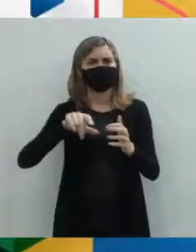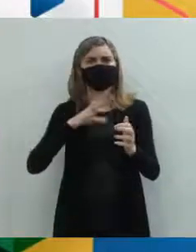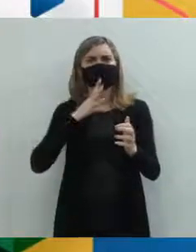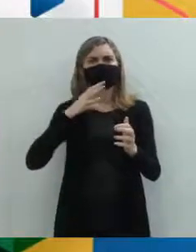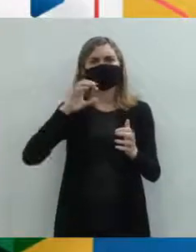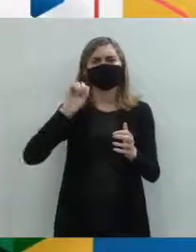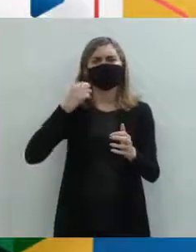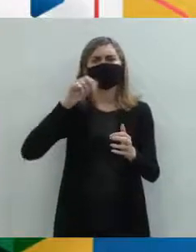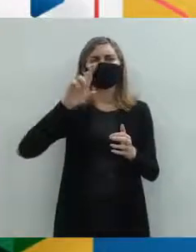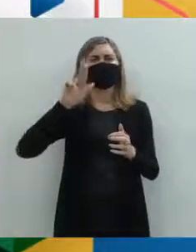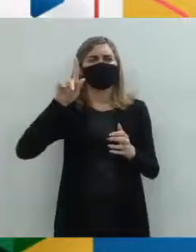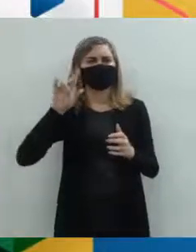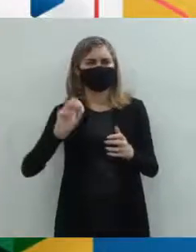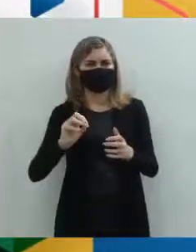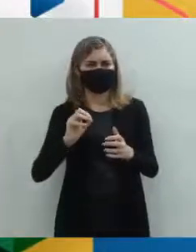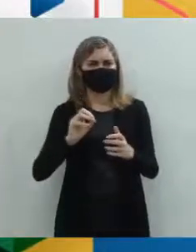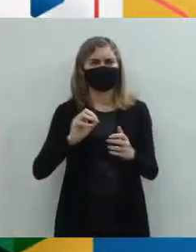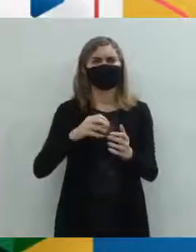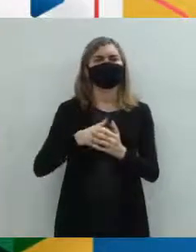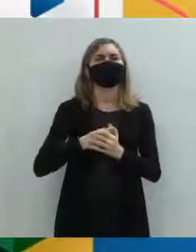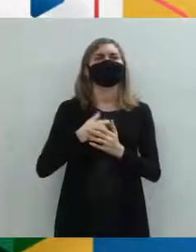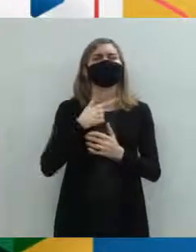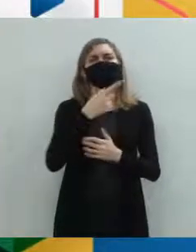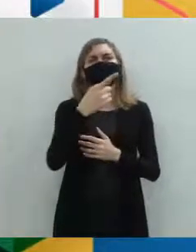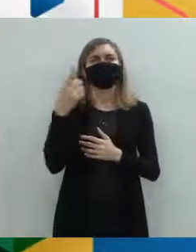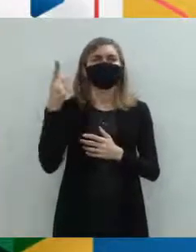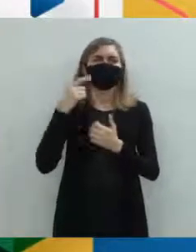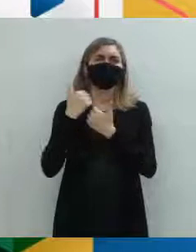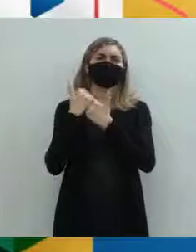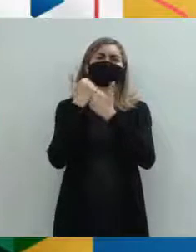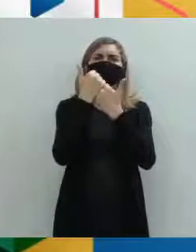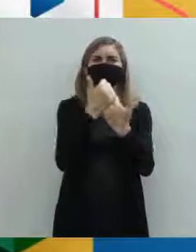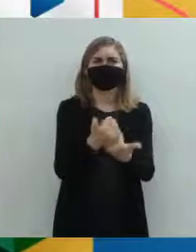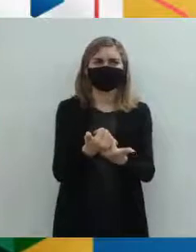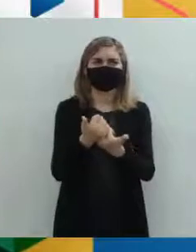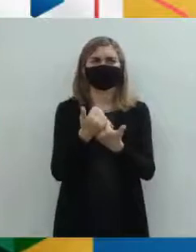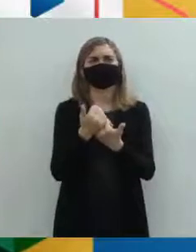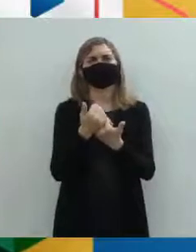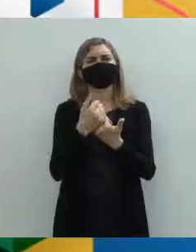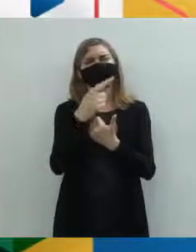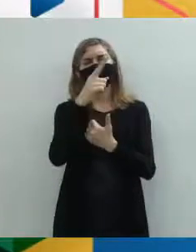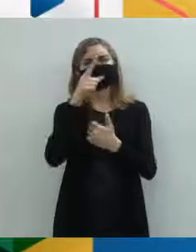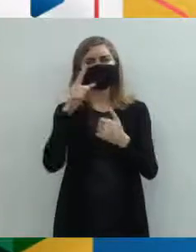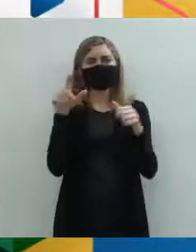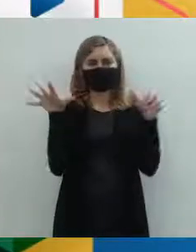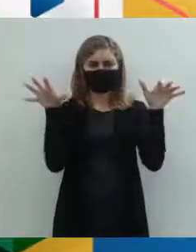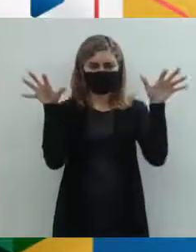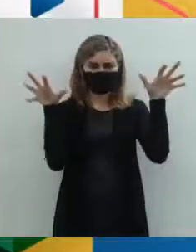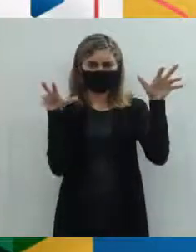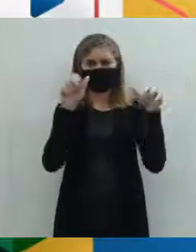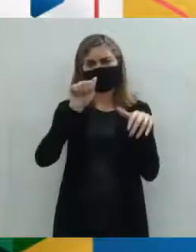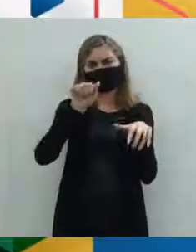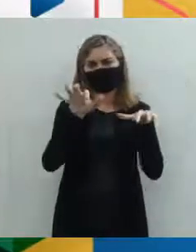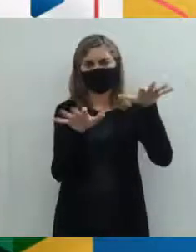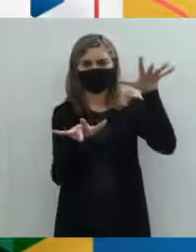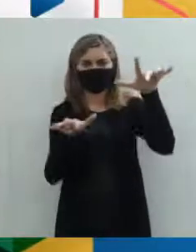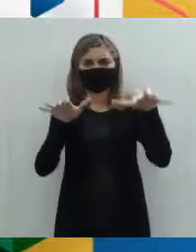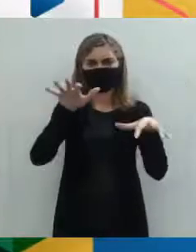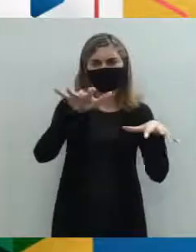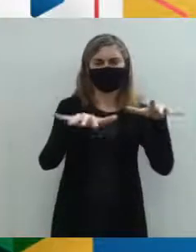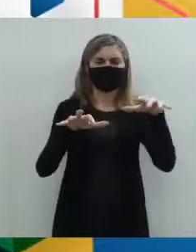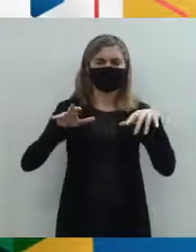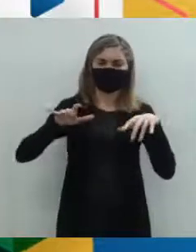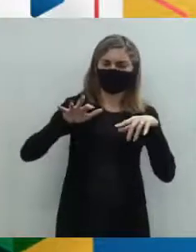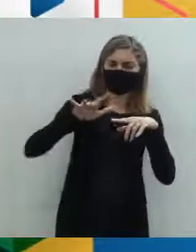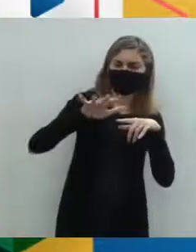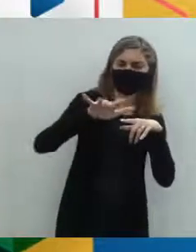Sérgio Oudete. Então ele vai representar a gente essa aranha que vocês estão observando e parece